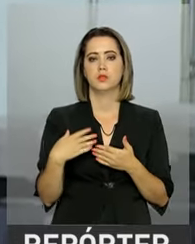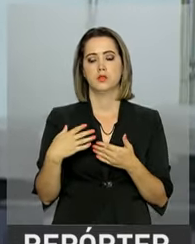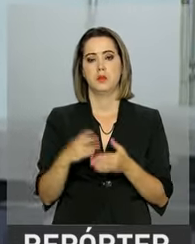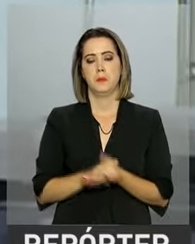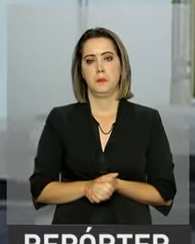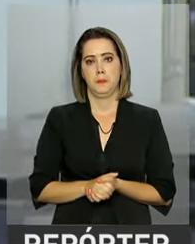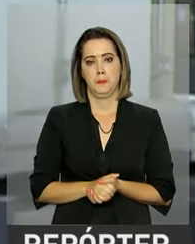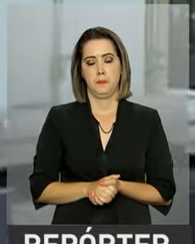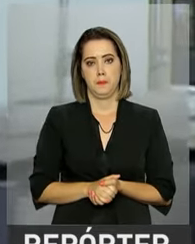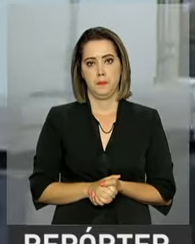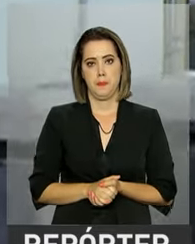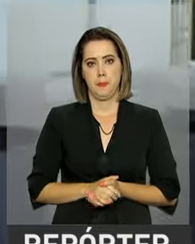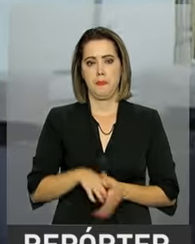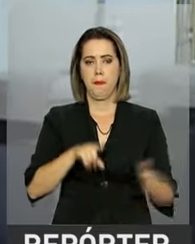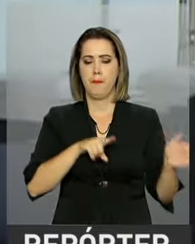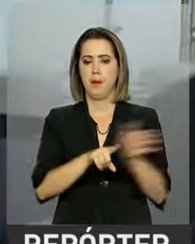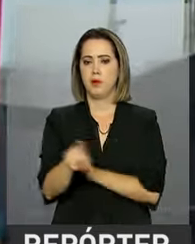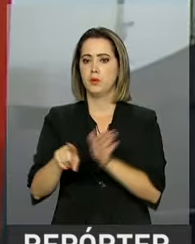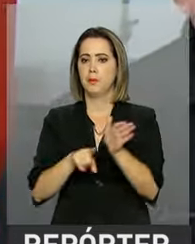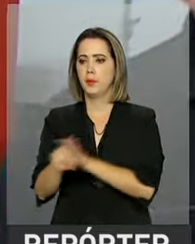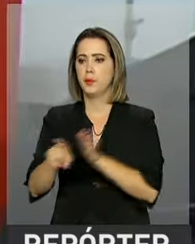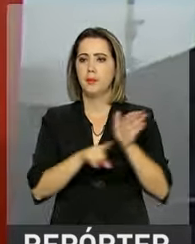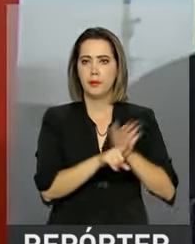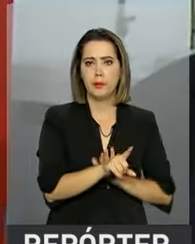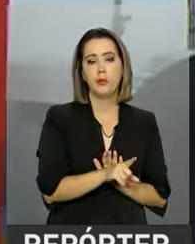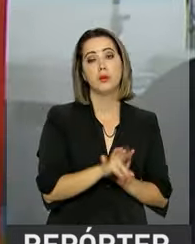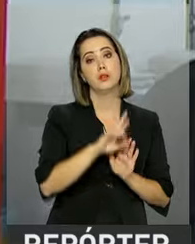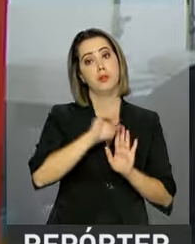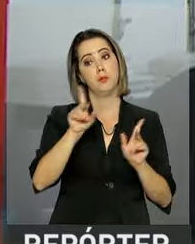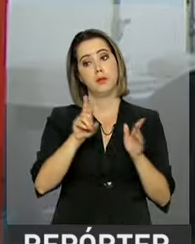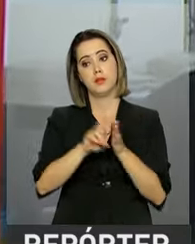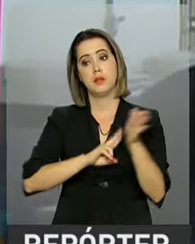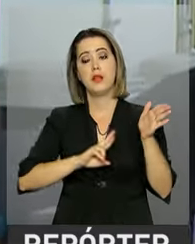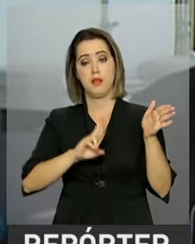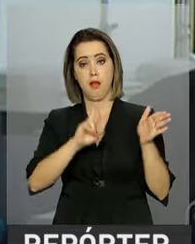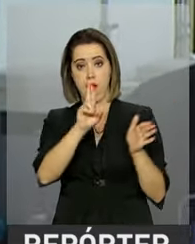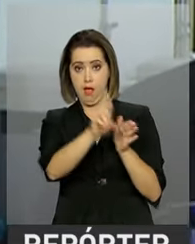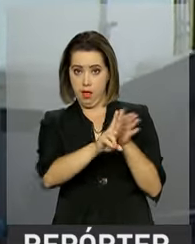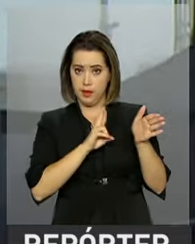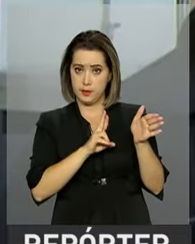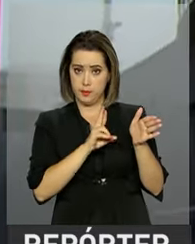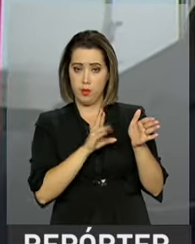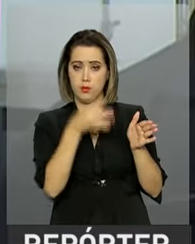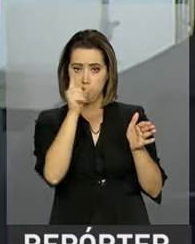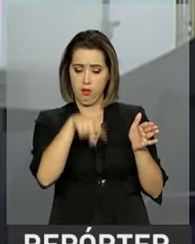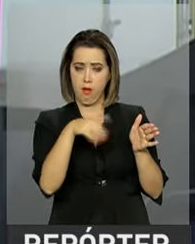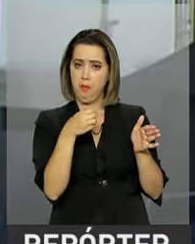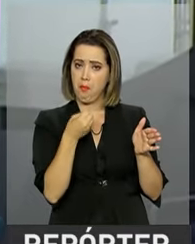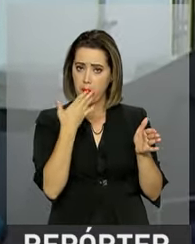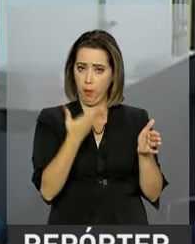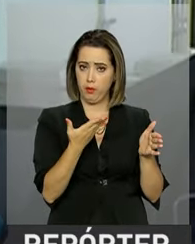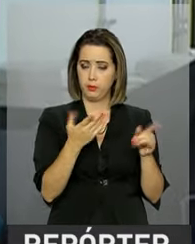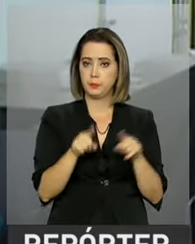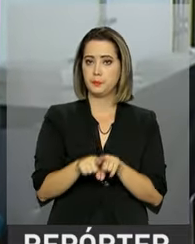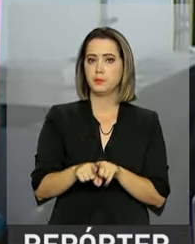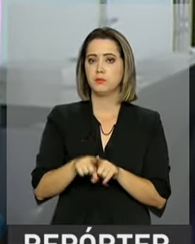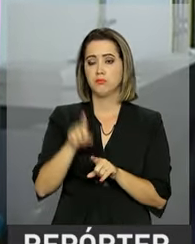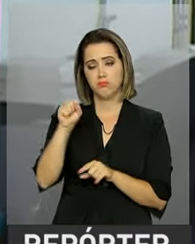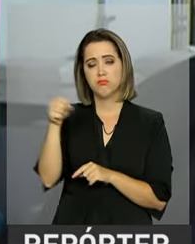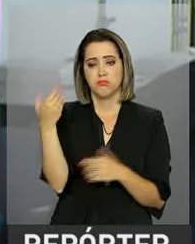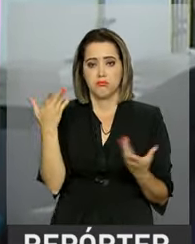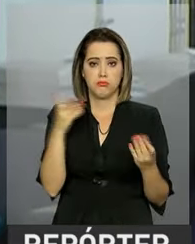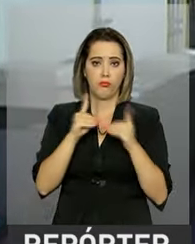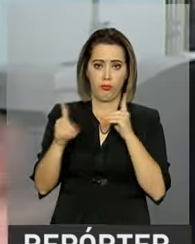país foram muitas perguntas e as respostas apresentadas pelos secretários foram satisfatórias Acho que sim Acho que esse debate eh eh esse debate